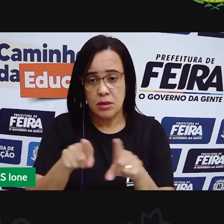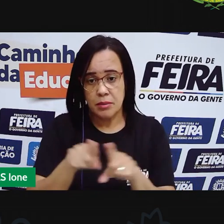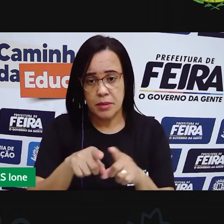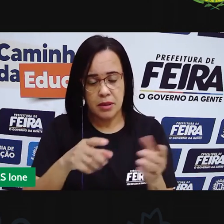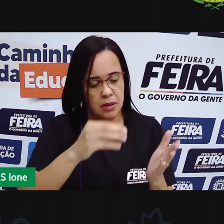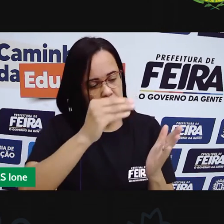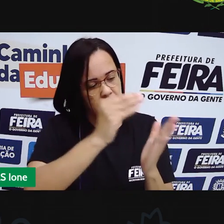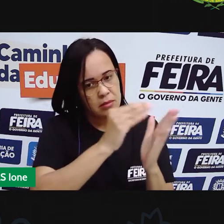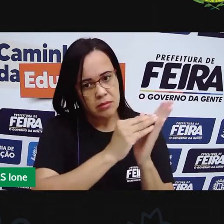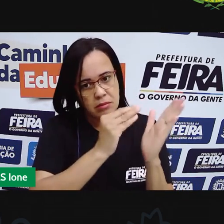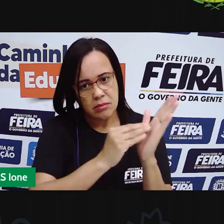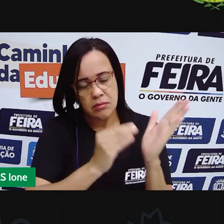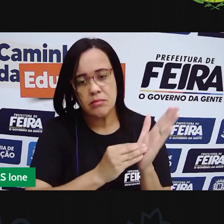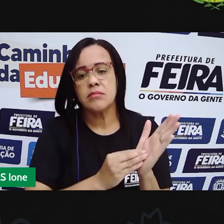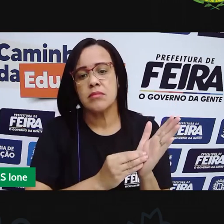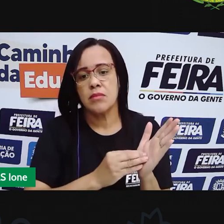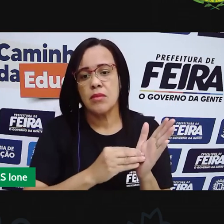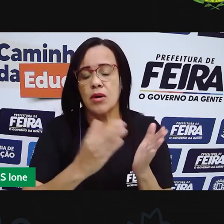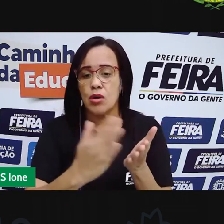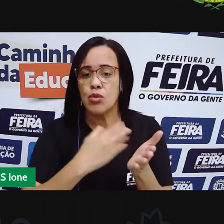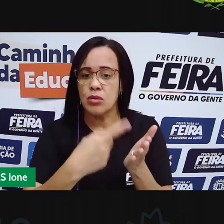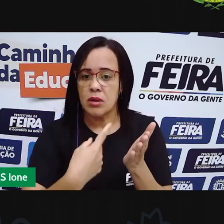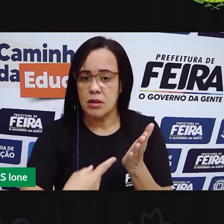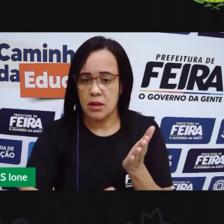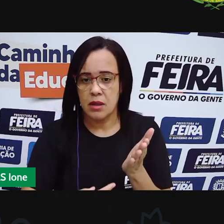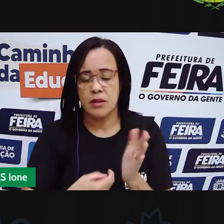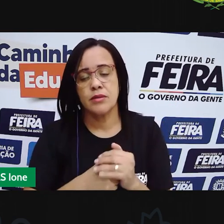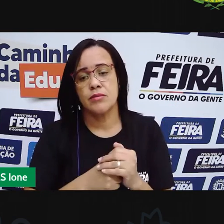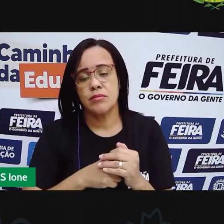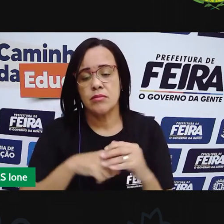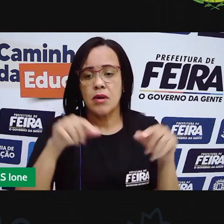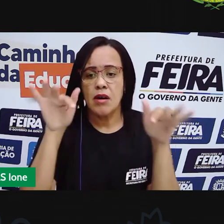escrever e deixar